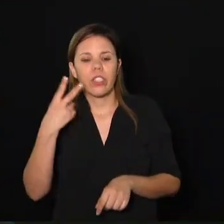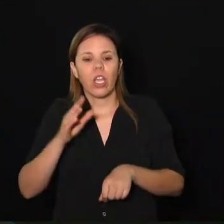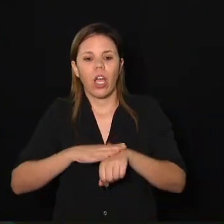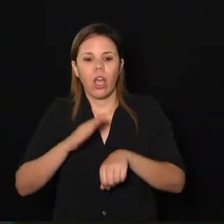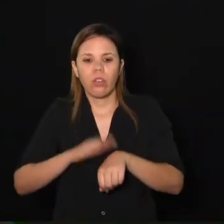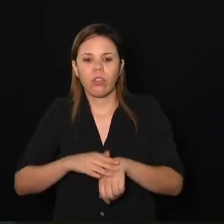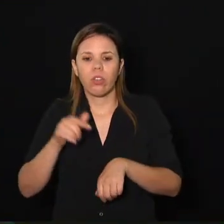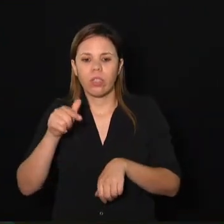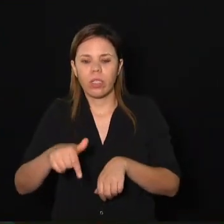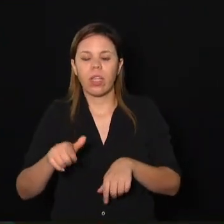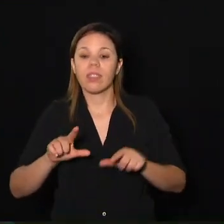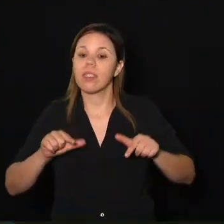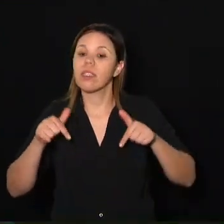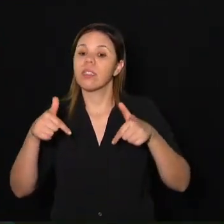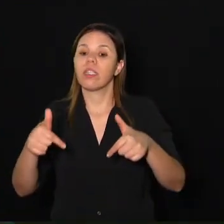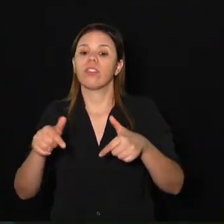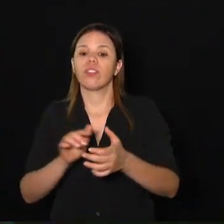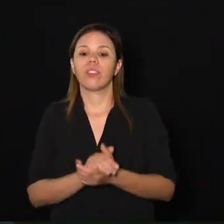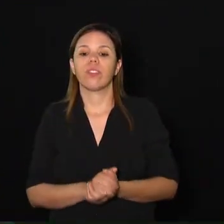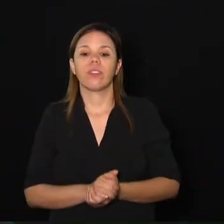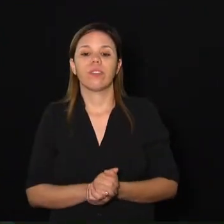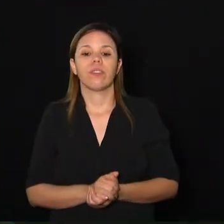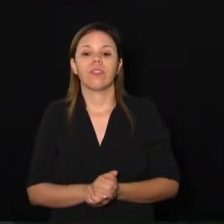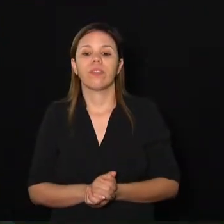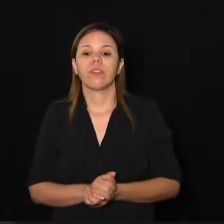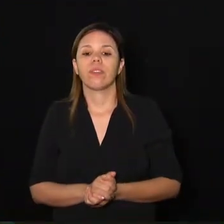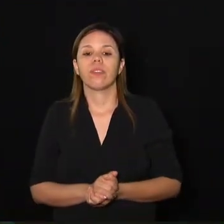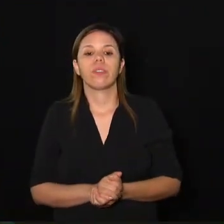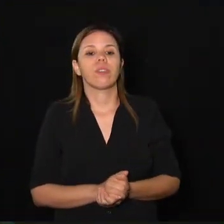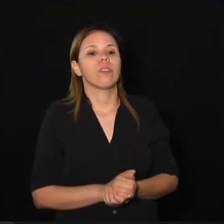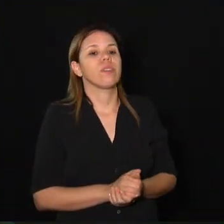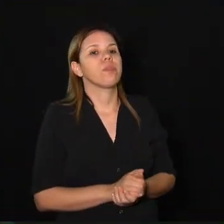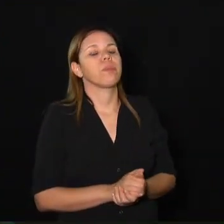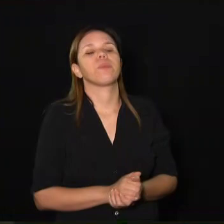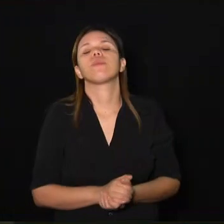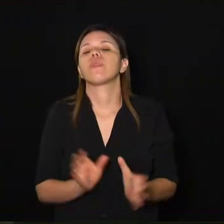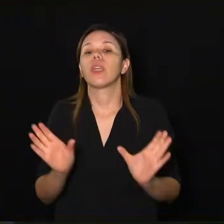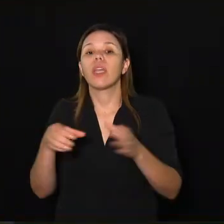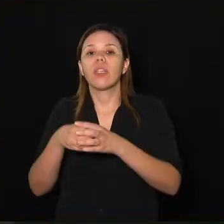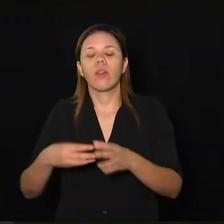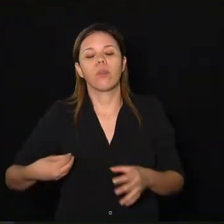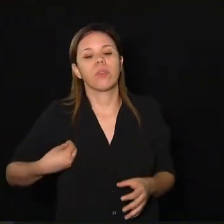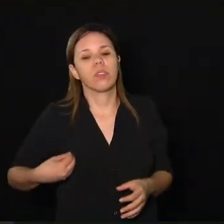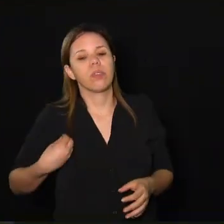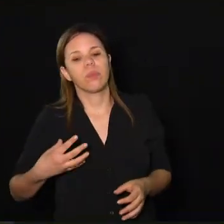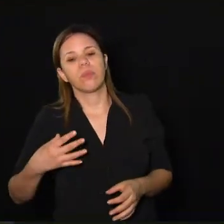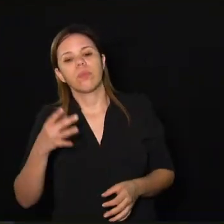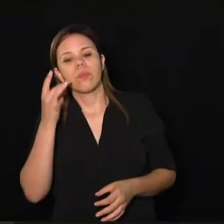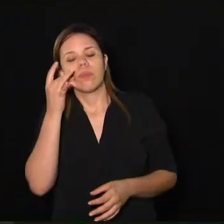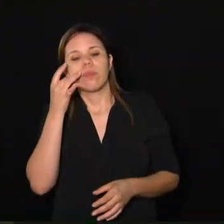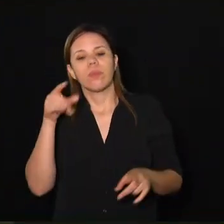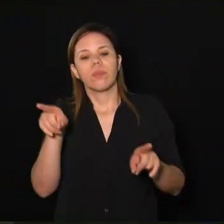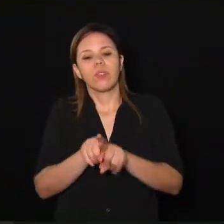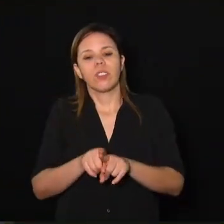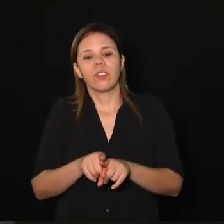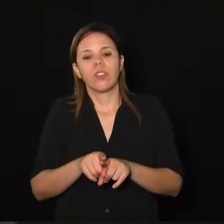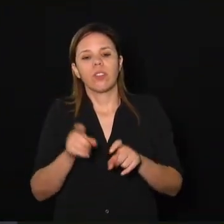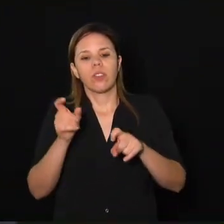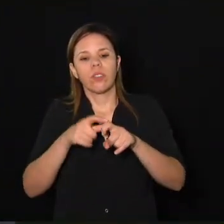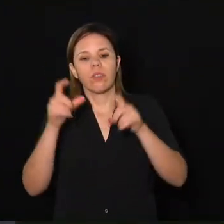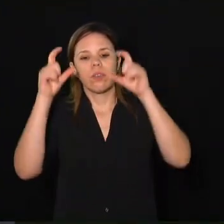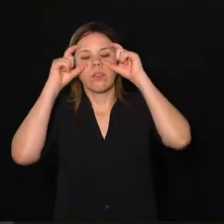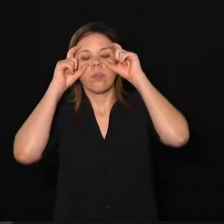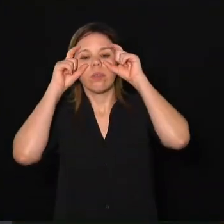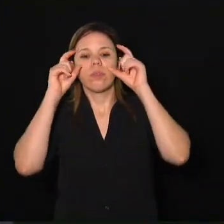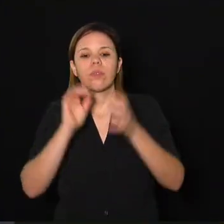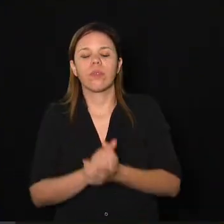iniciativa vereador Permínio que também é da comissão presente os representantes da oftalmologia os representantes da